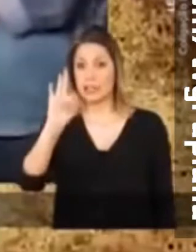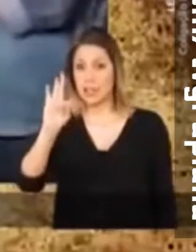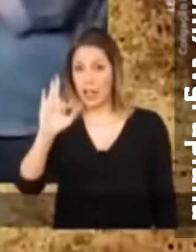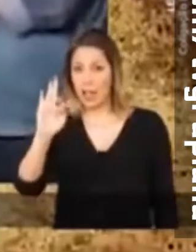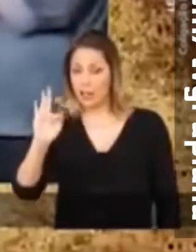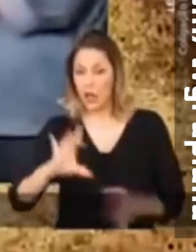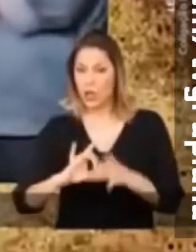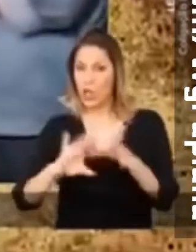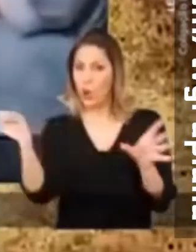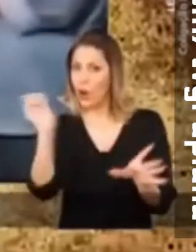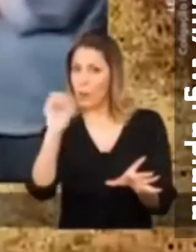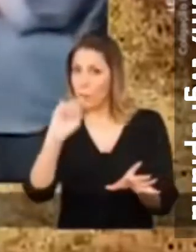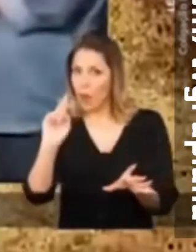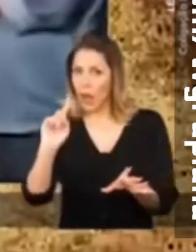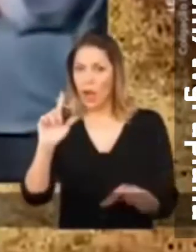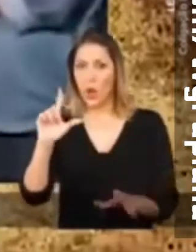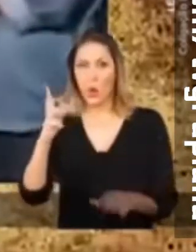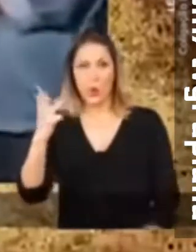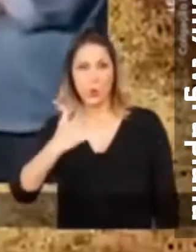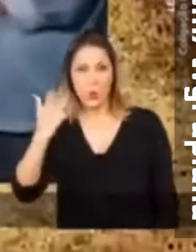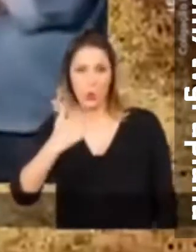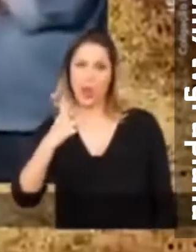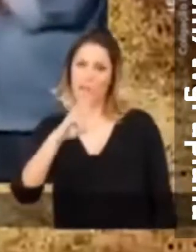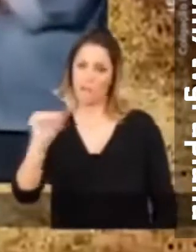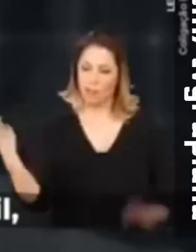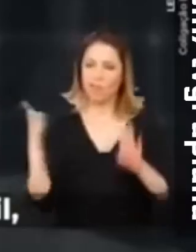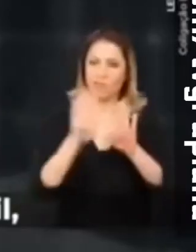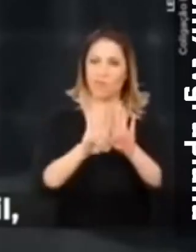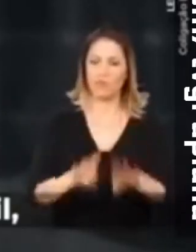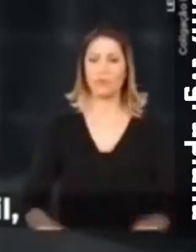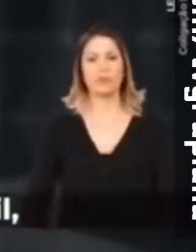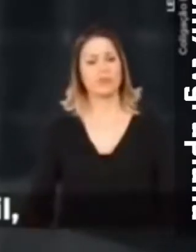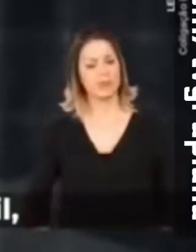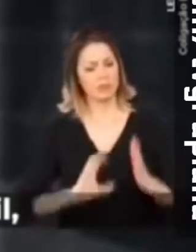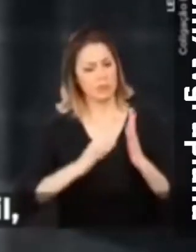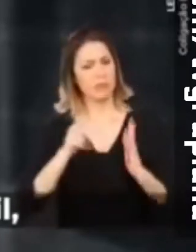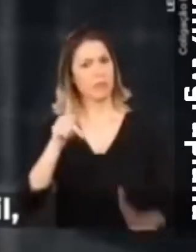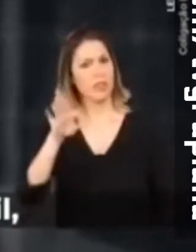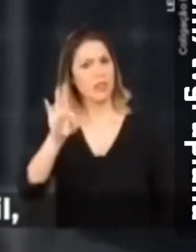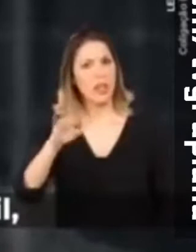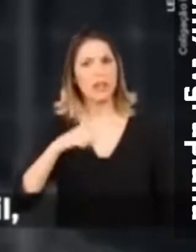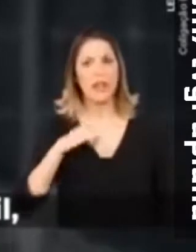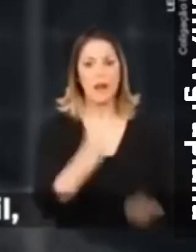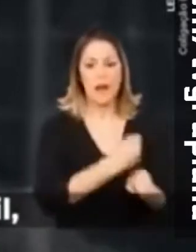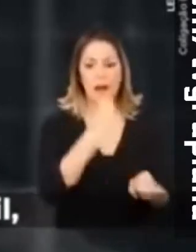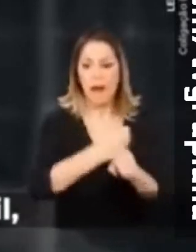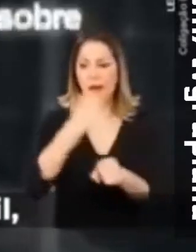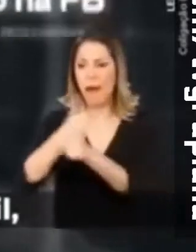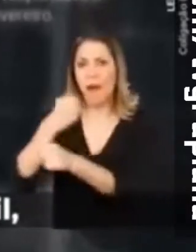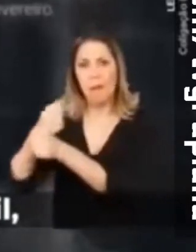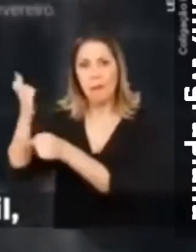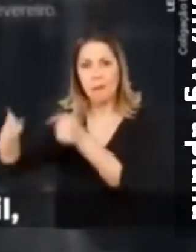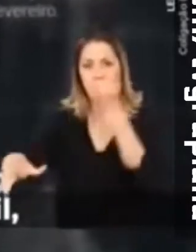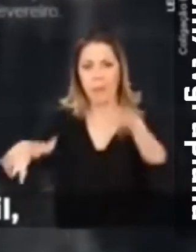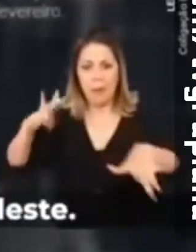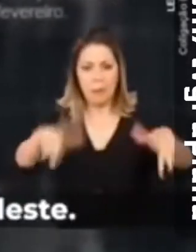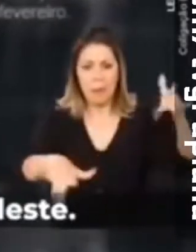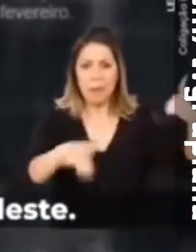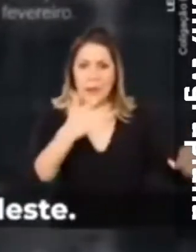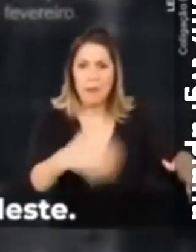soltar o Lula... ou o Supremo não existe mais. O PT deixou obras inacabadas por todo o